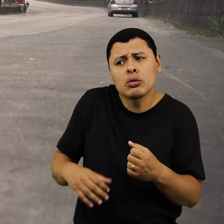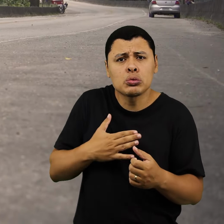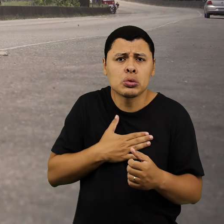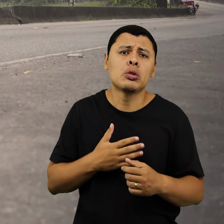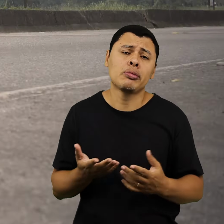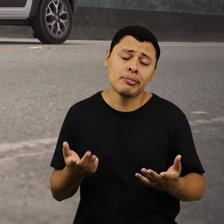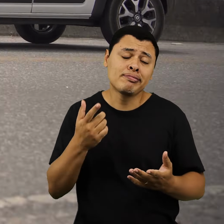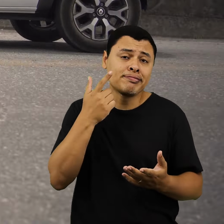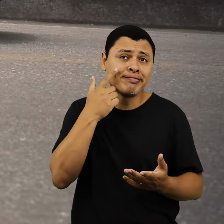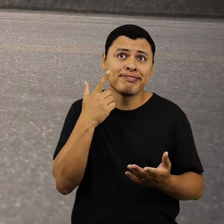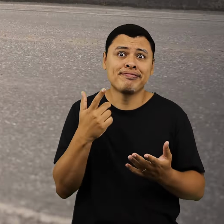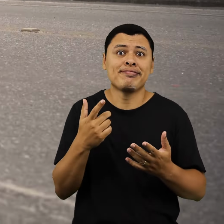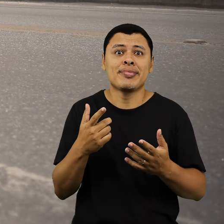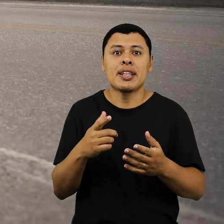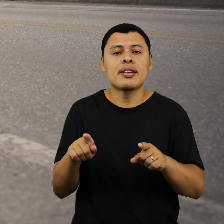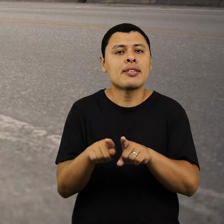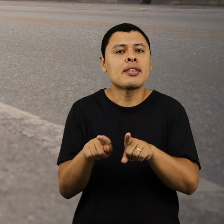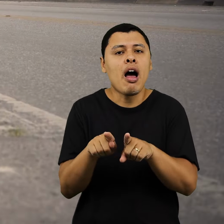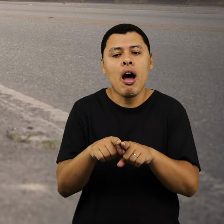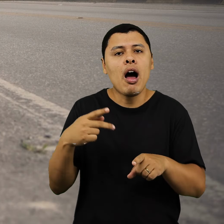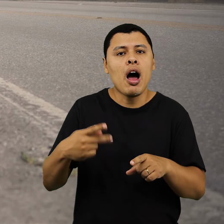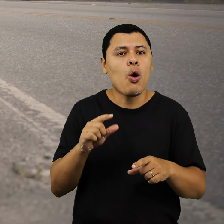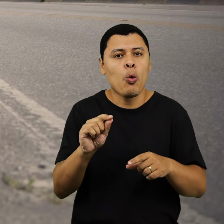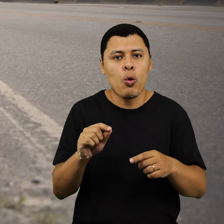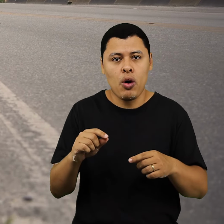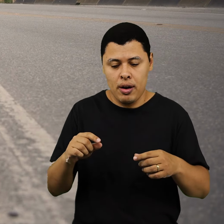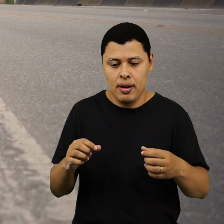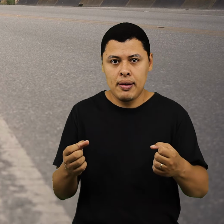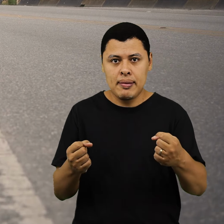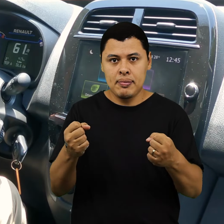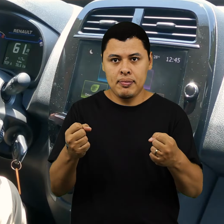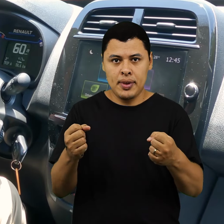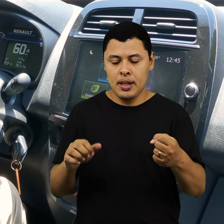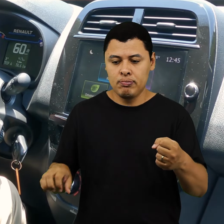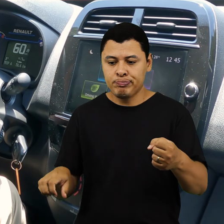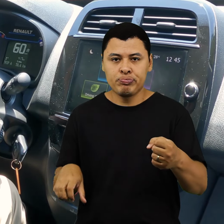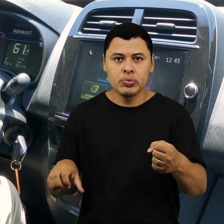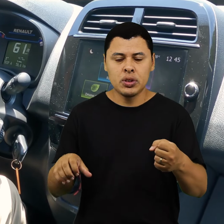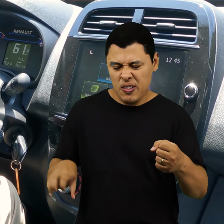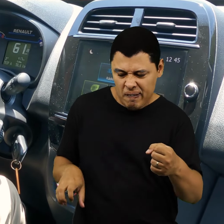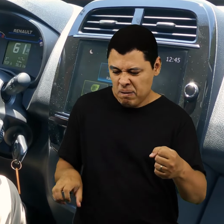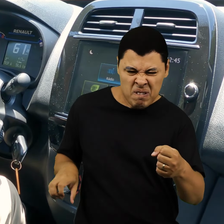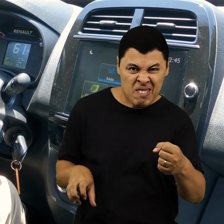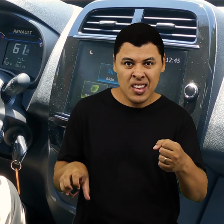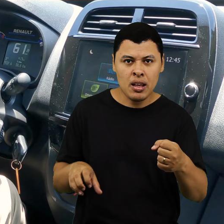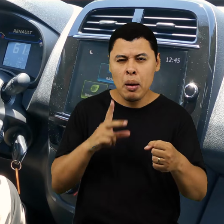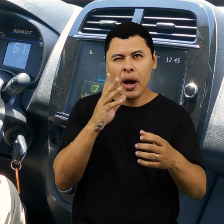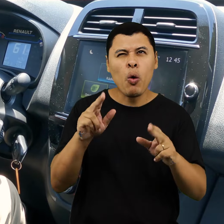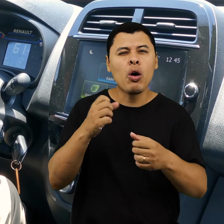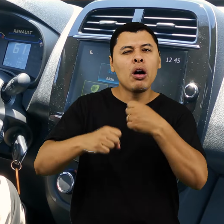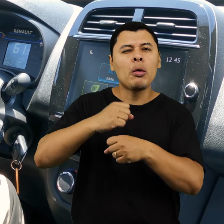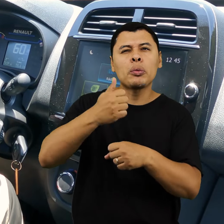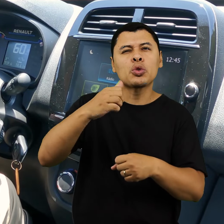vamos lá. A gente tem um trambulador que tem um engate meio impreciso, lembrando alguns carros aí do fim dos anos 90,